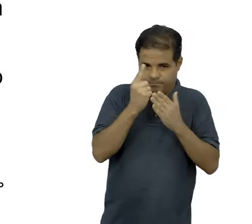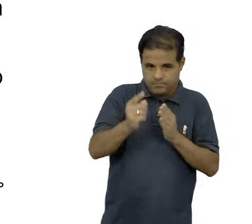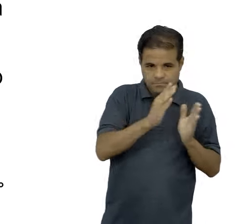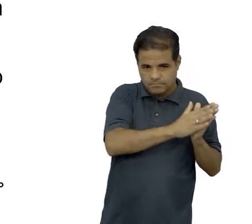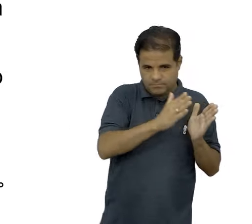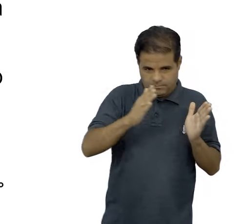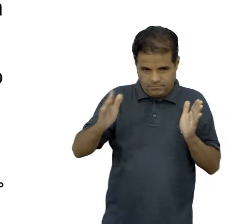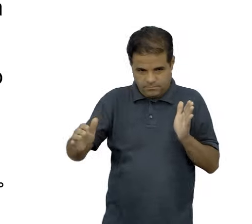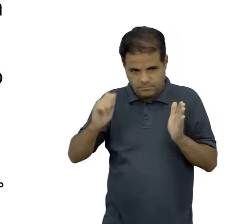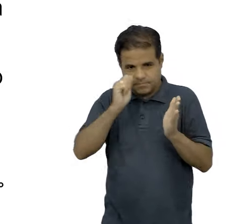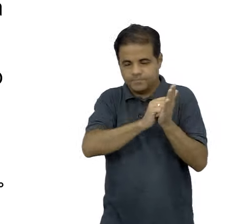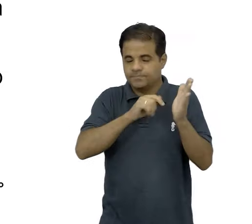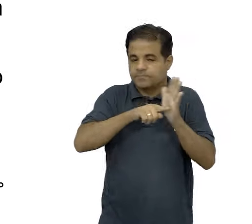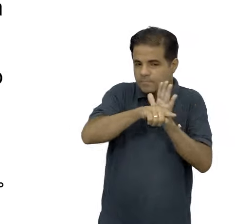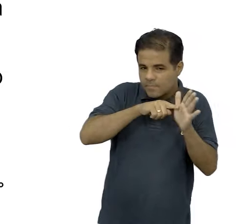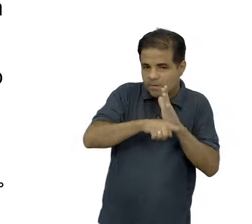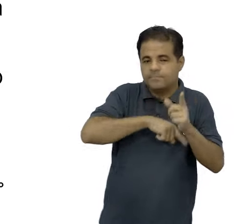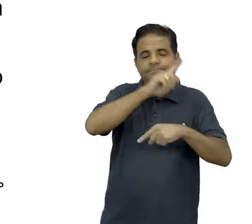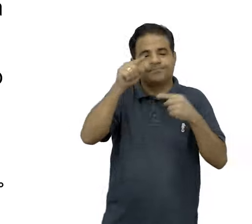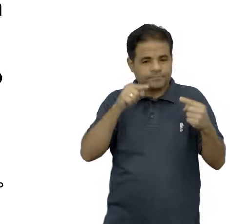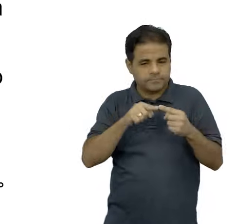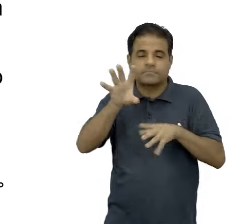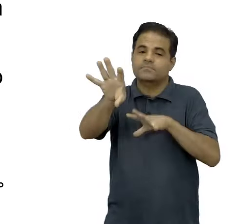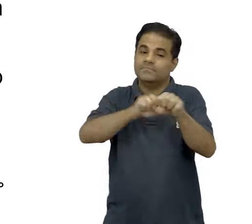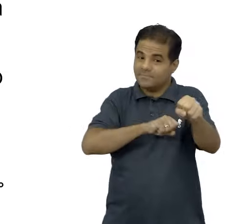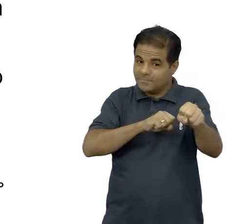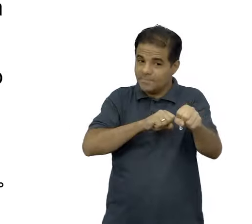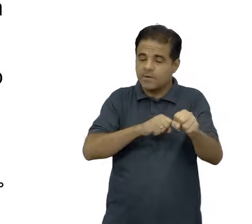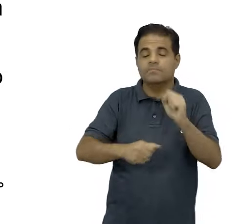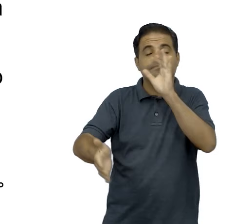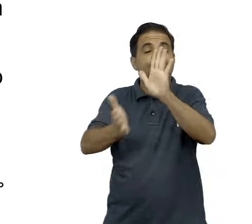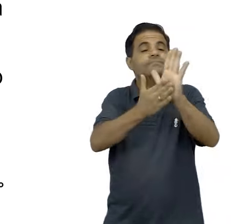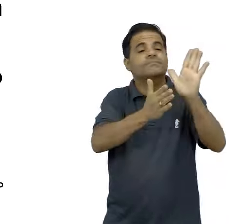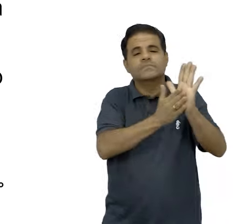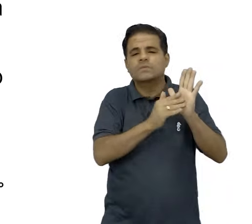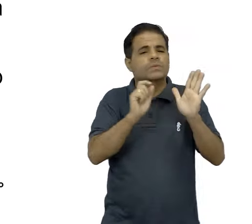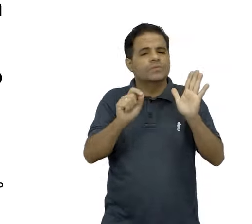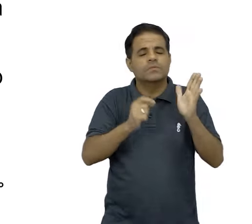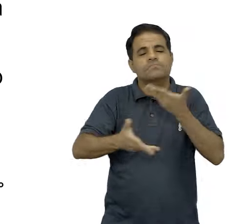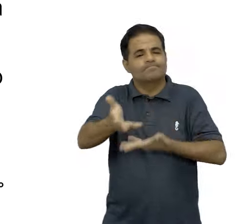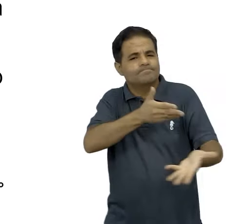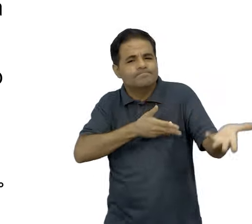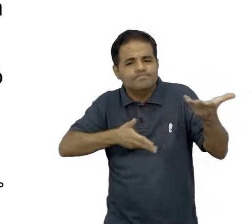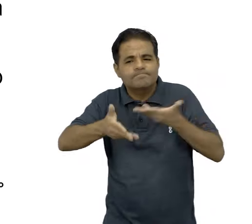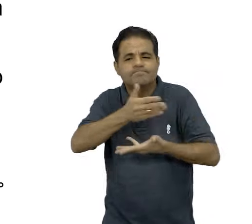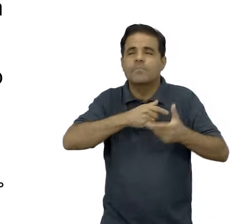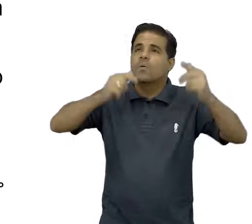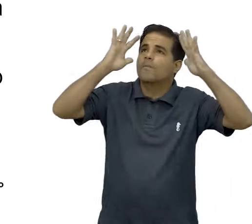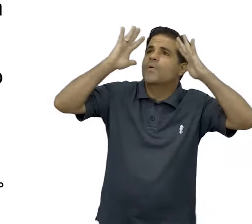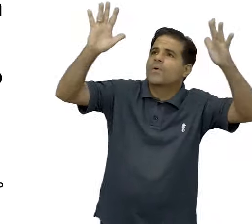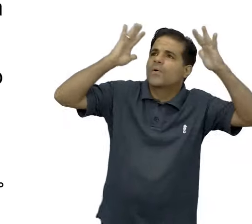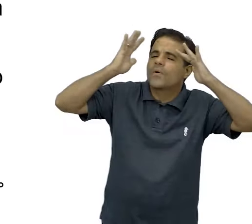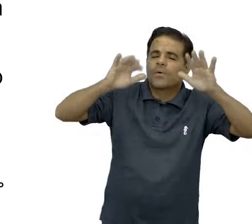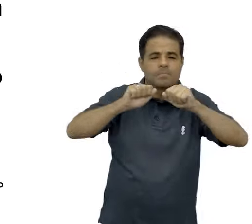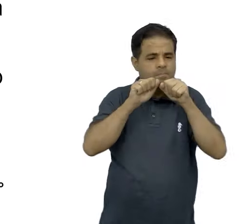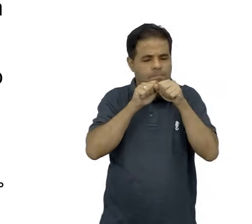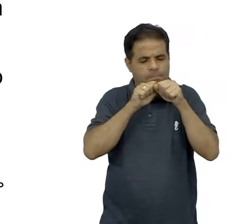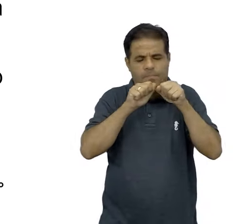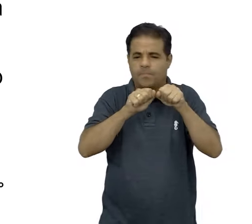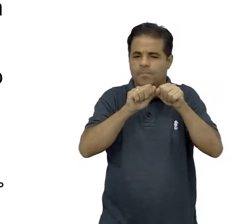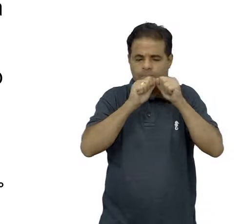sequência didática que será objeto da formação, né? Estabelecendo aí relação com o pensamento